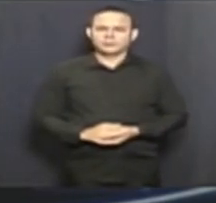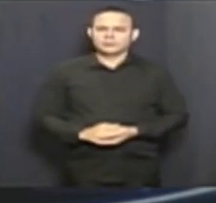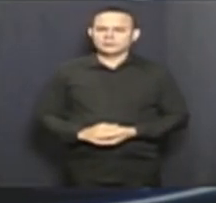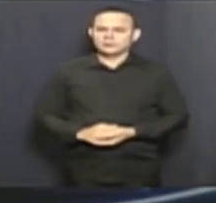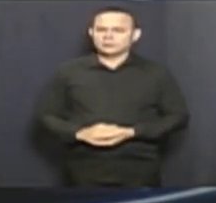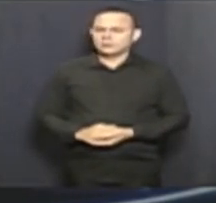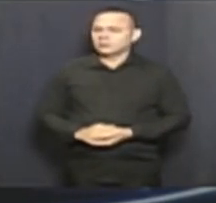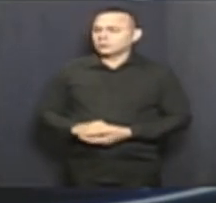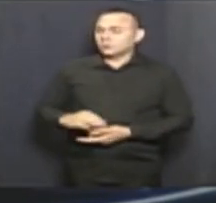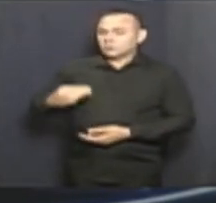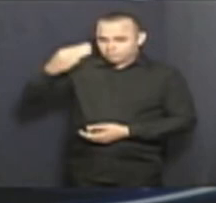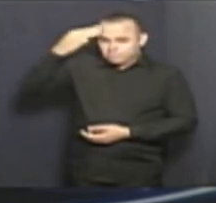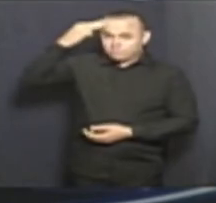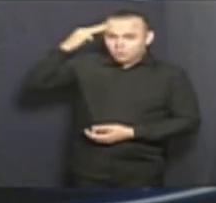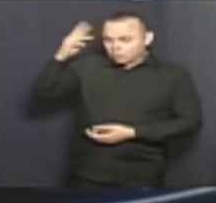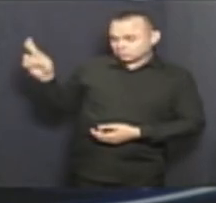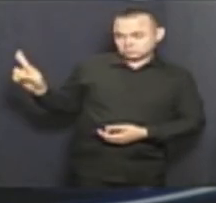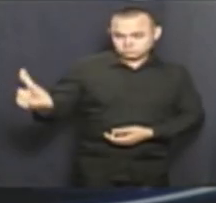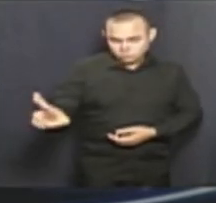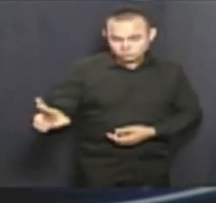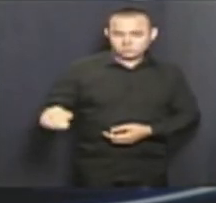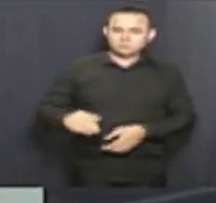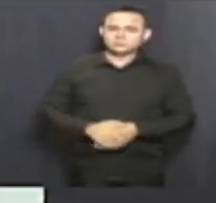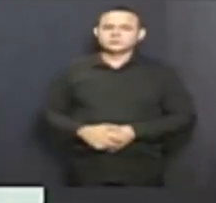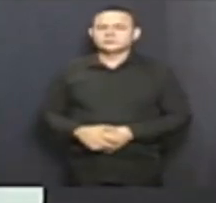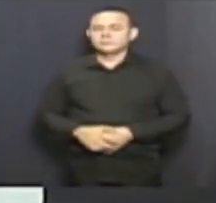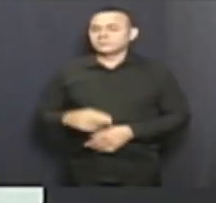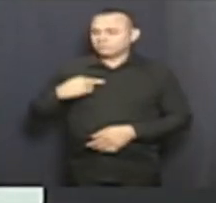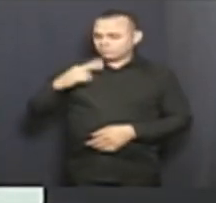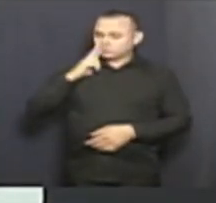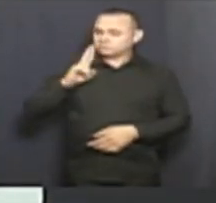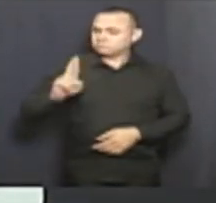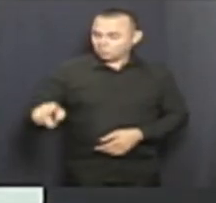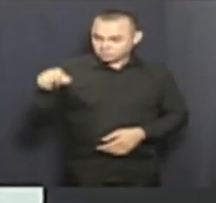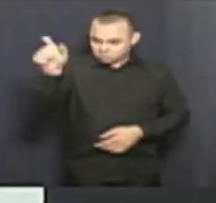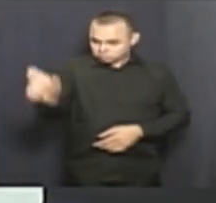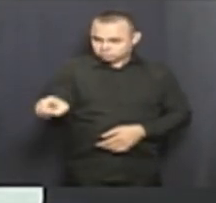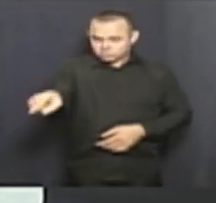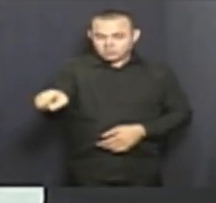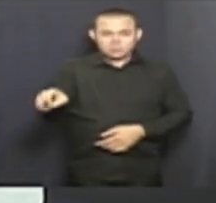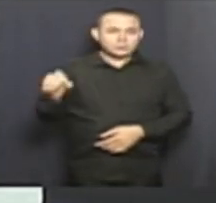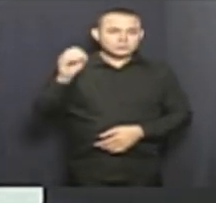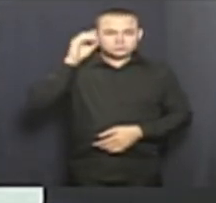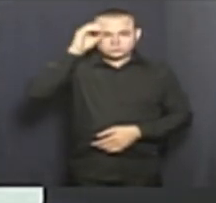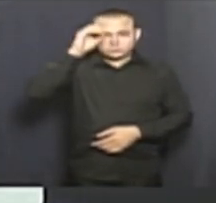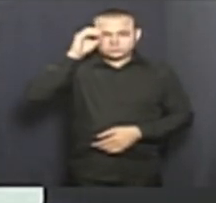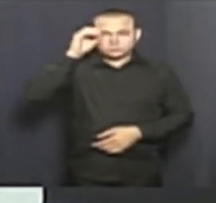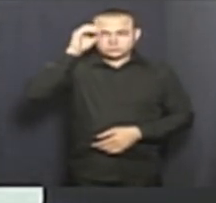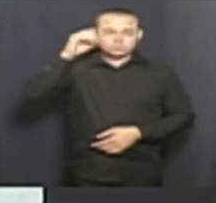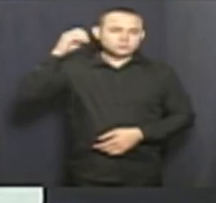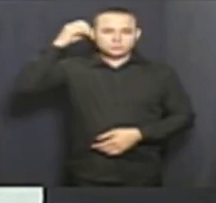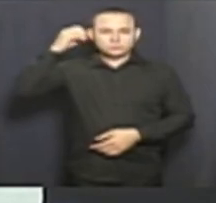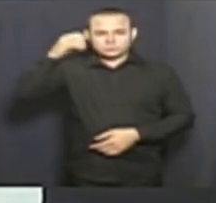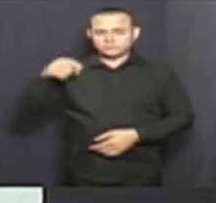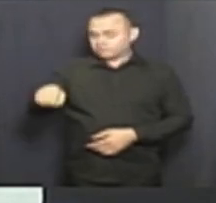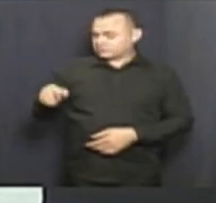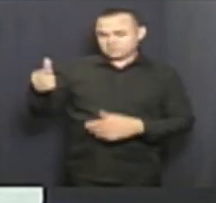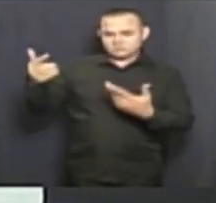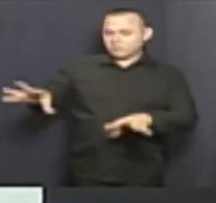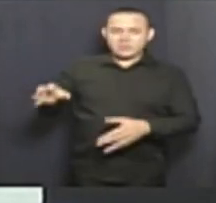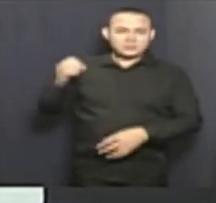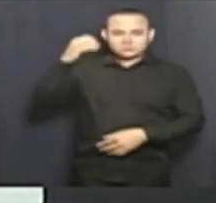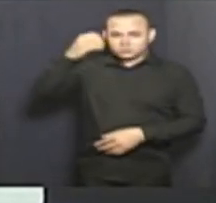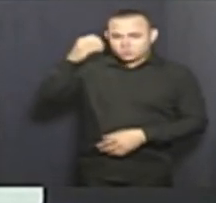junior rock respondeu ao juiz odilon que agora você não é mais o juiz você